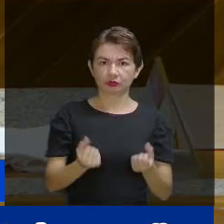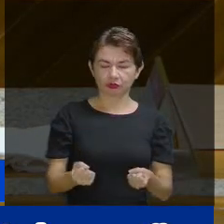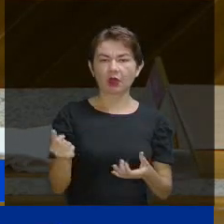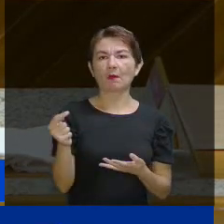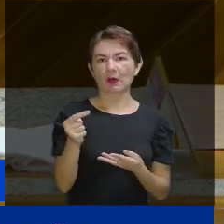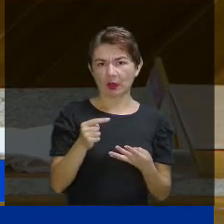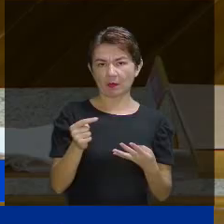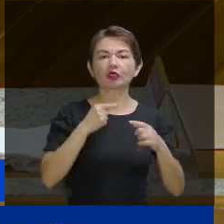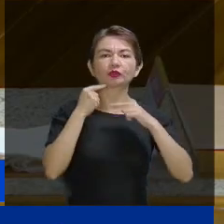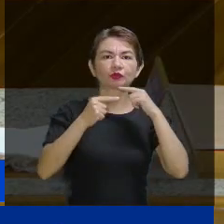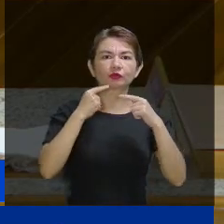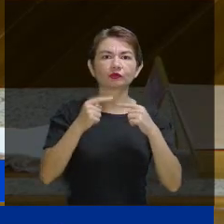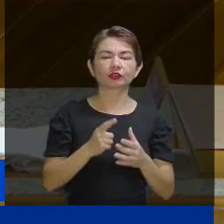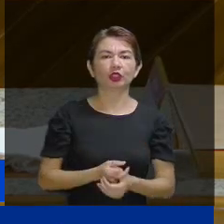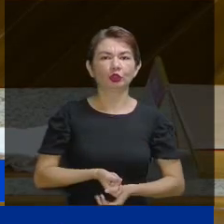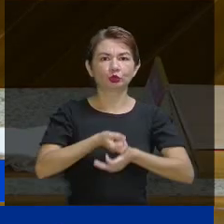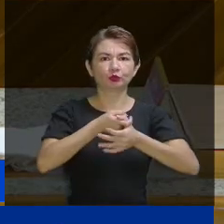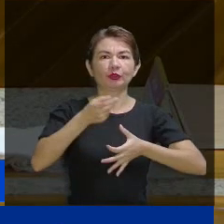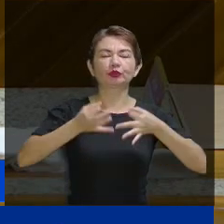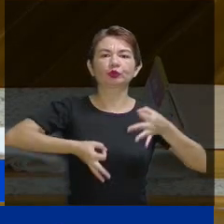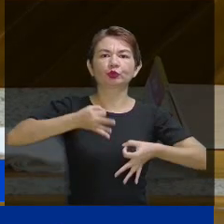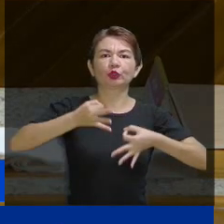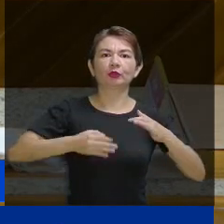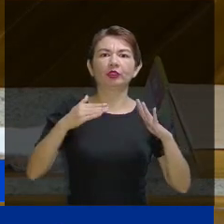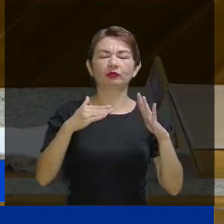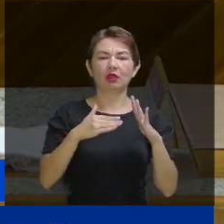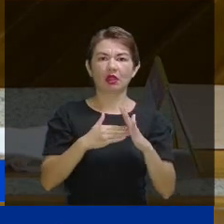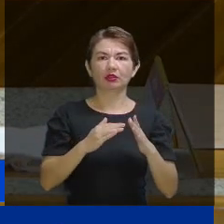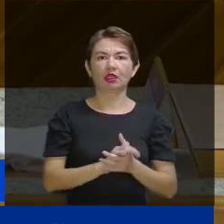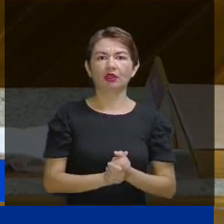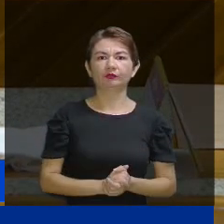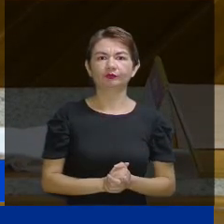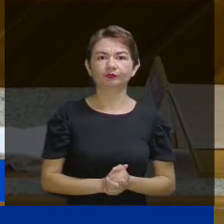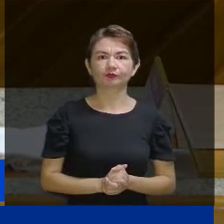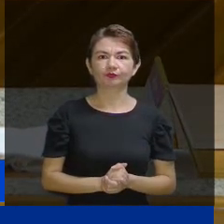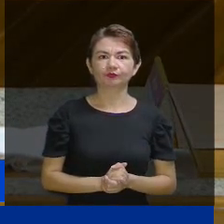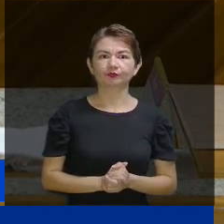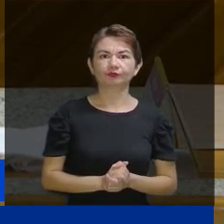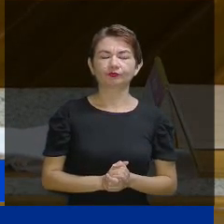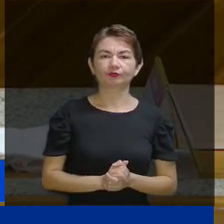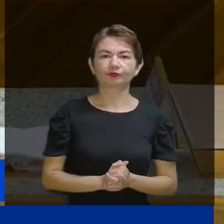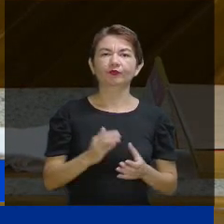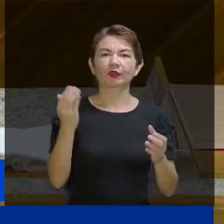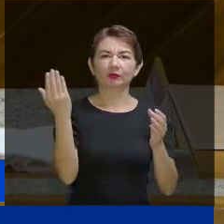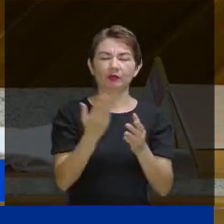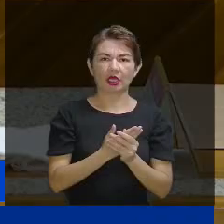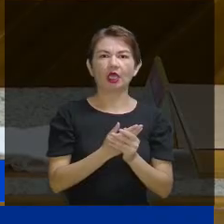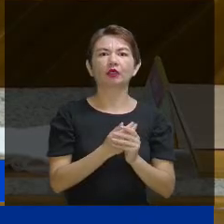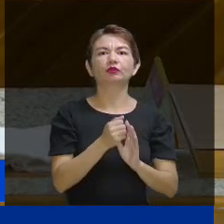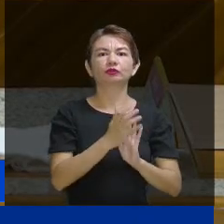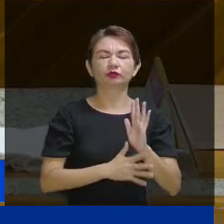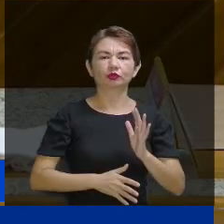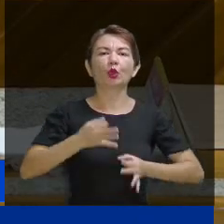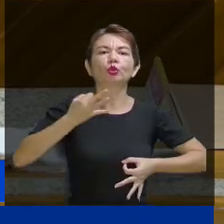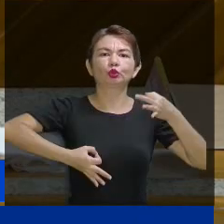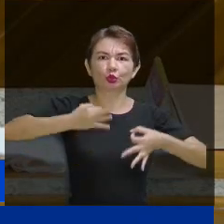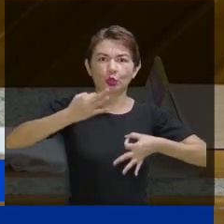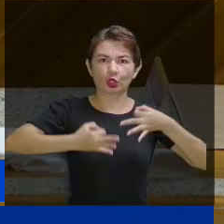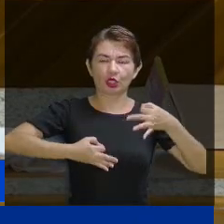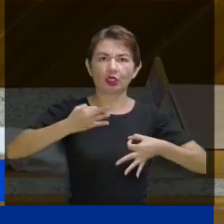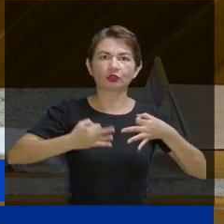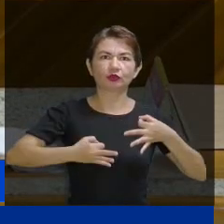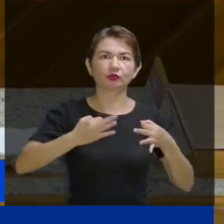as questões de ordem, suspenso, portanto, o julgamento até esse ponto dos embargos serem